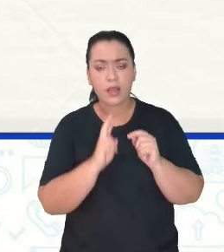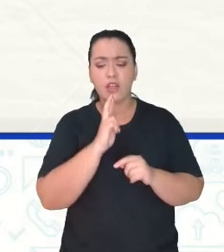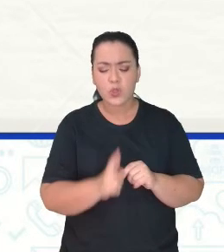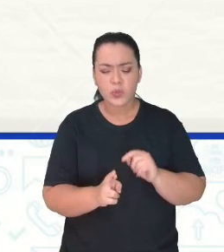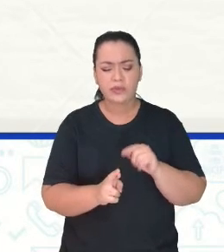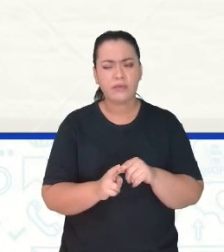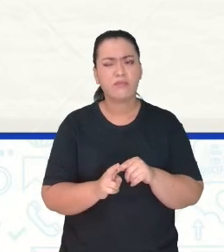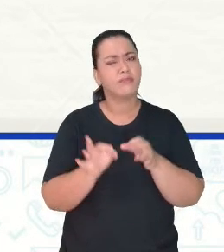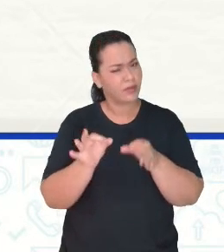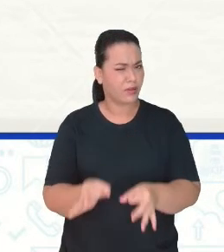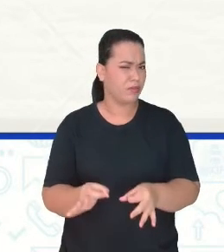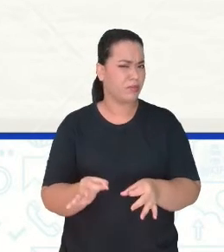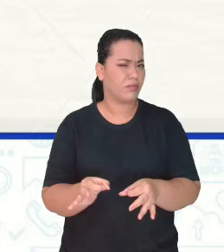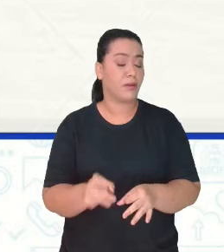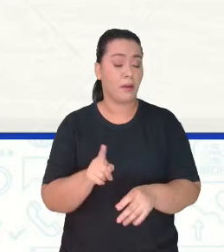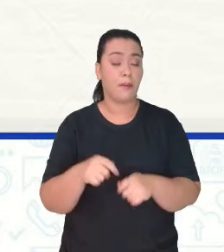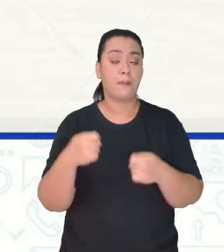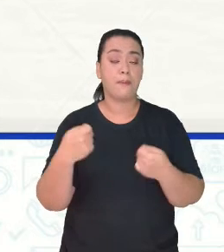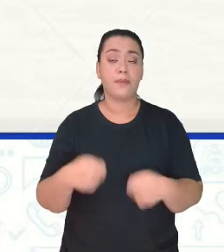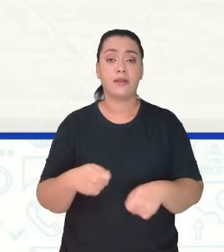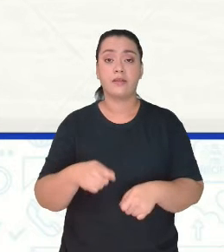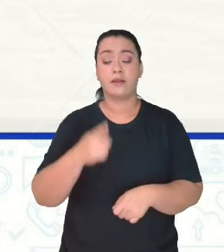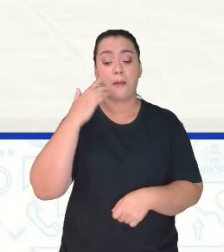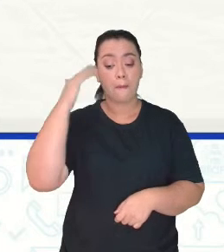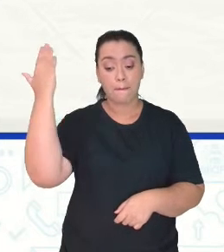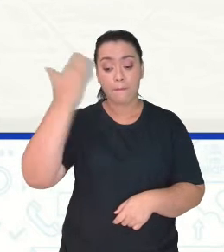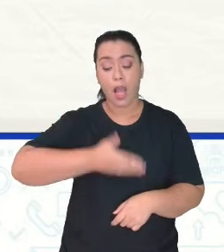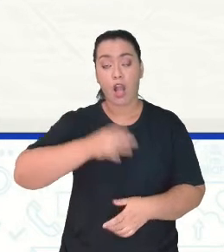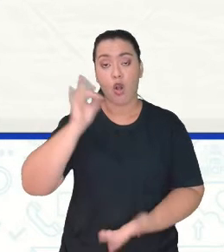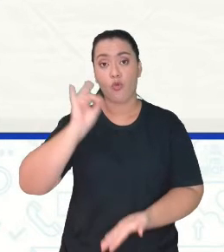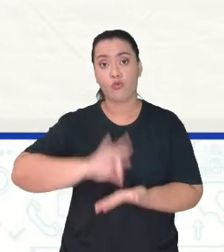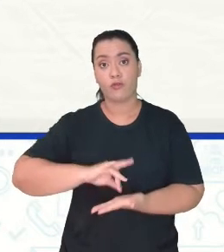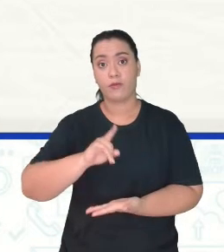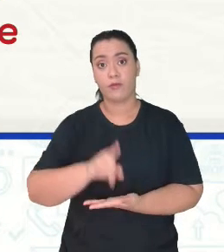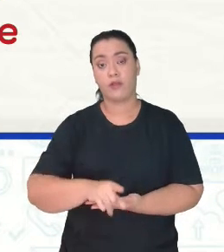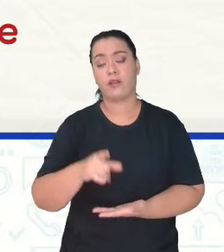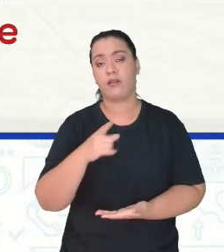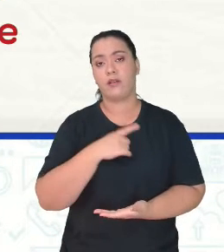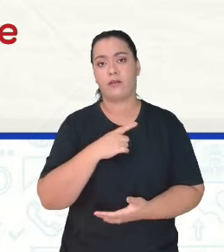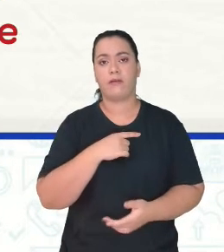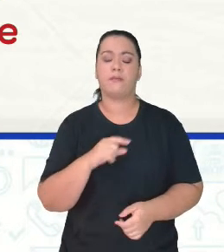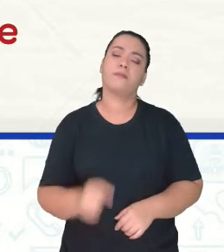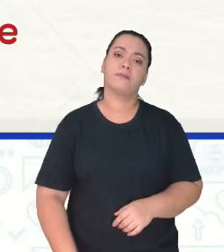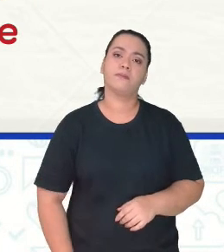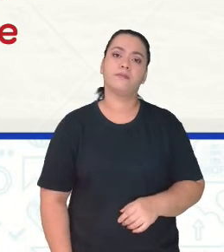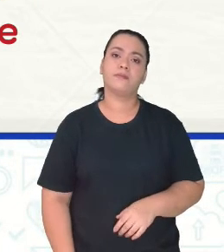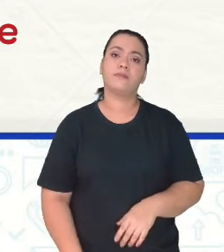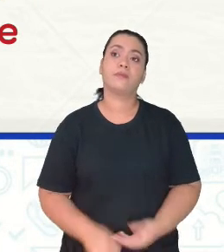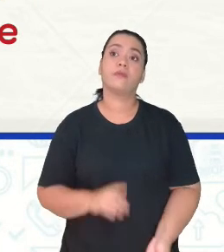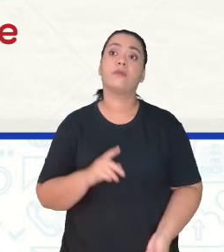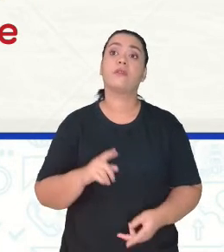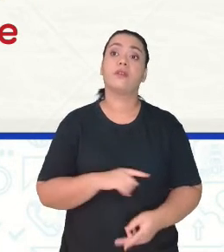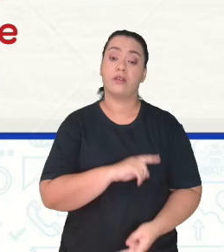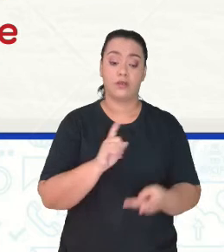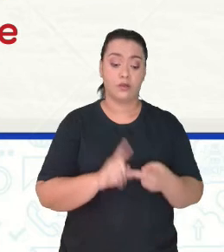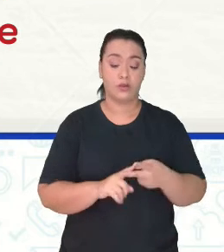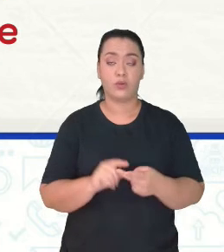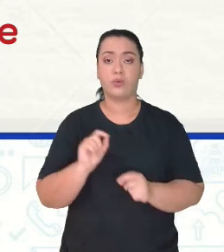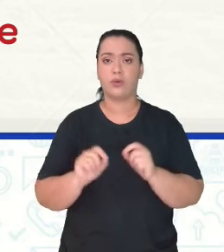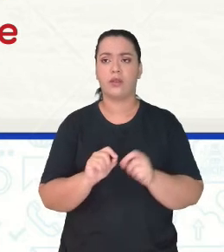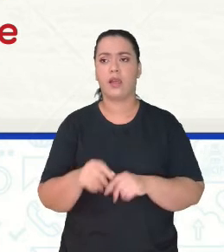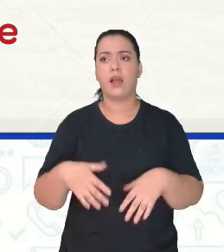realmente está correta, ou seja, você precisa confirmar a resposta tirando a prova. Segundo ponto são